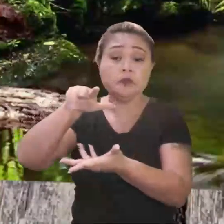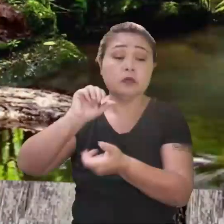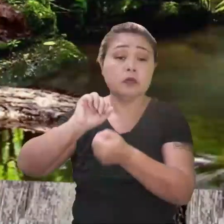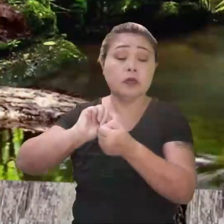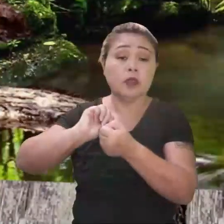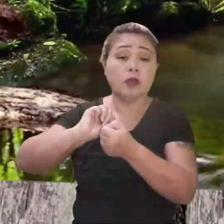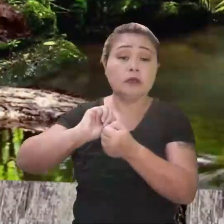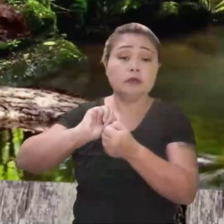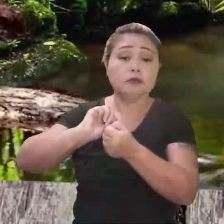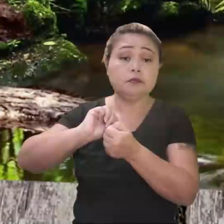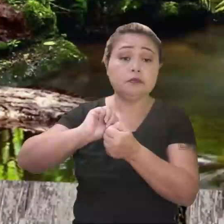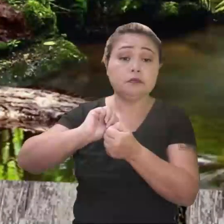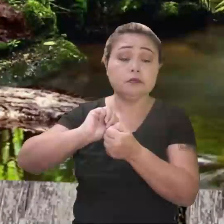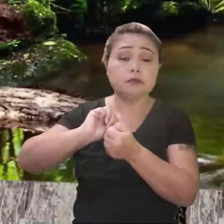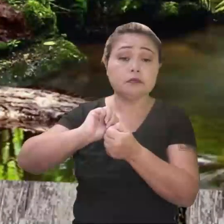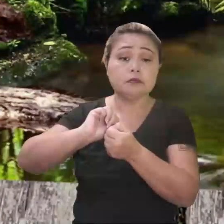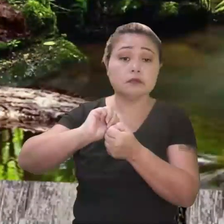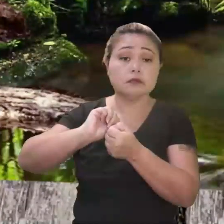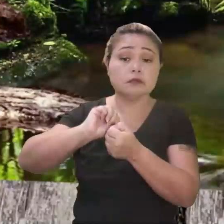né?